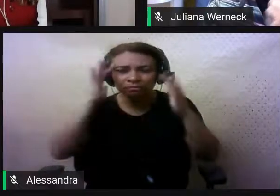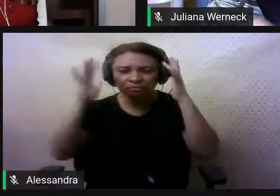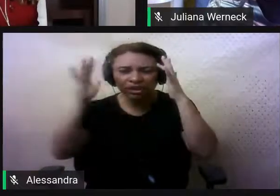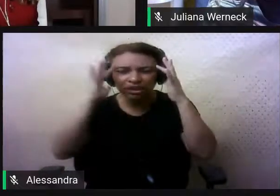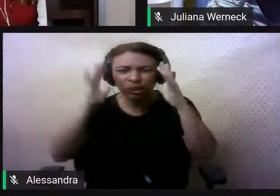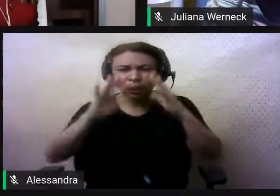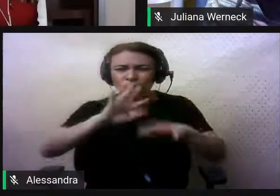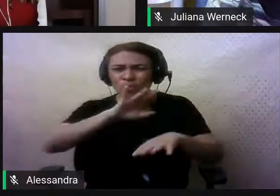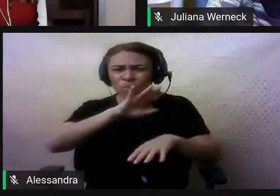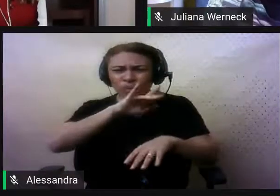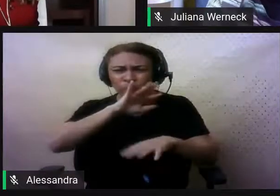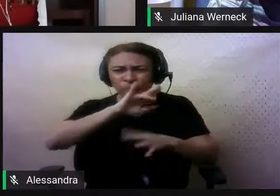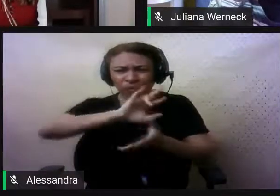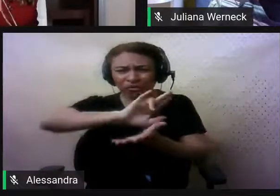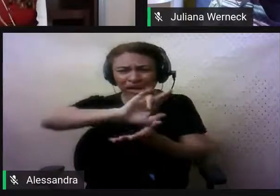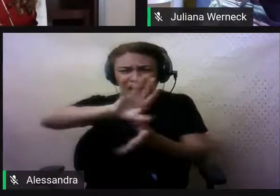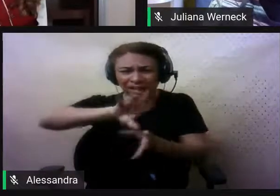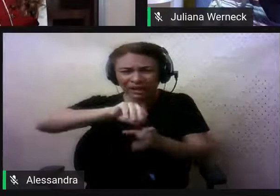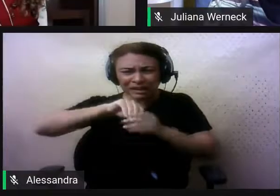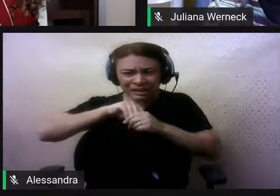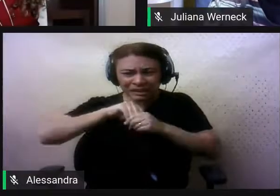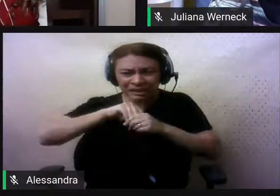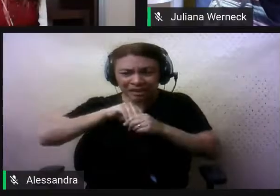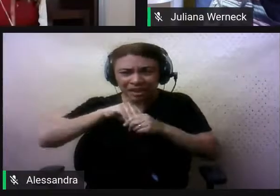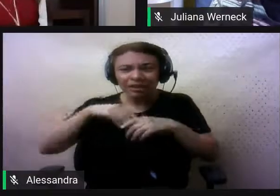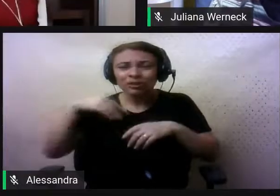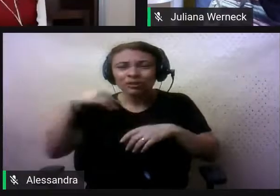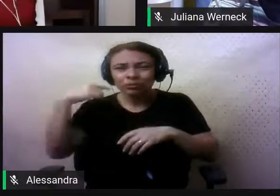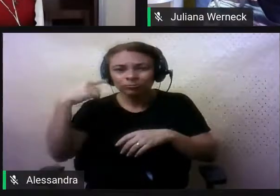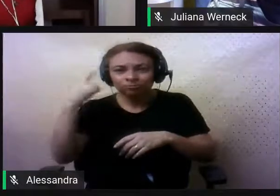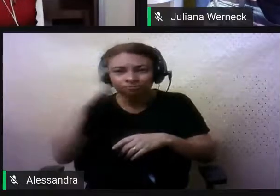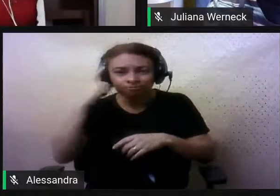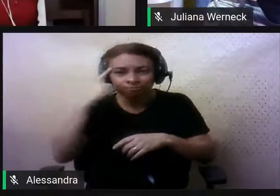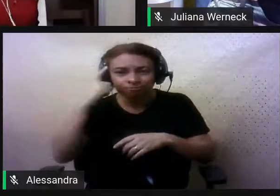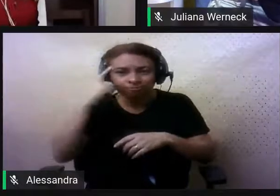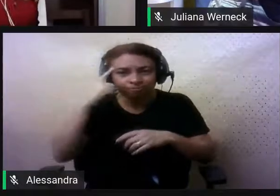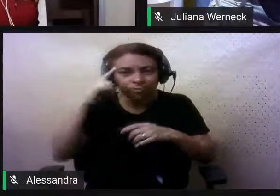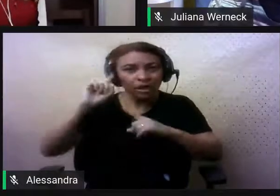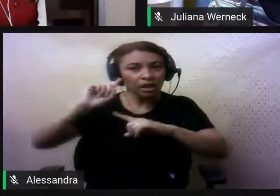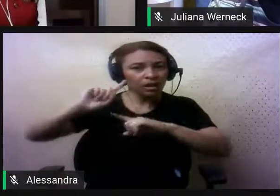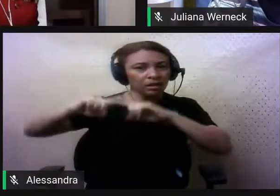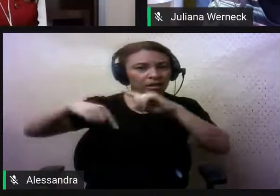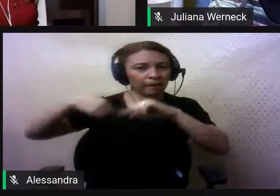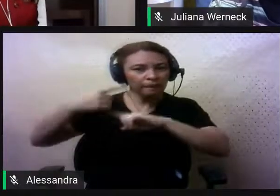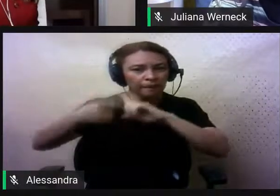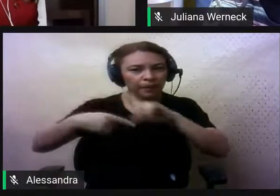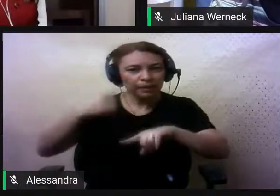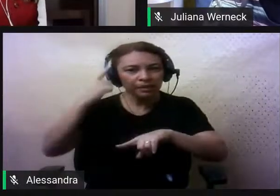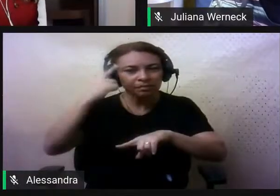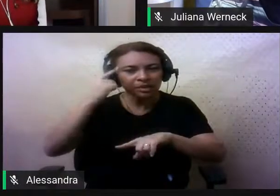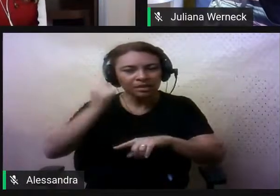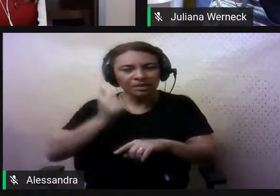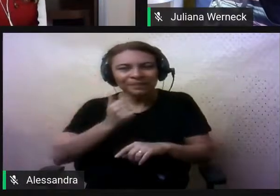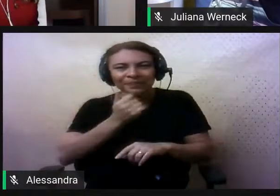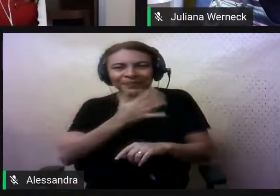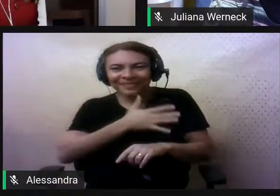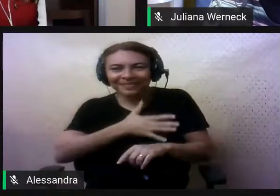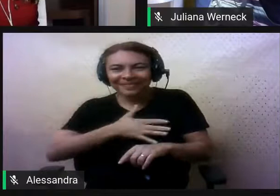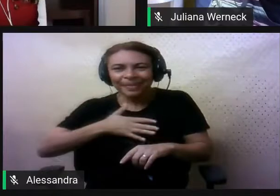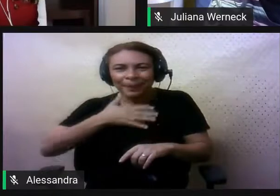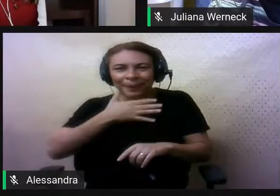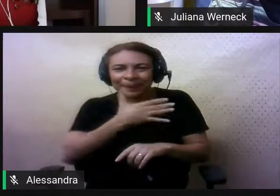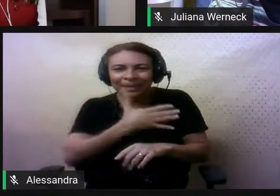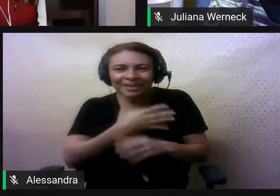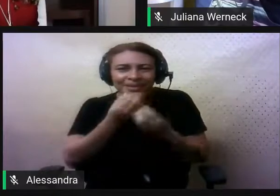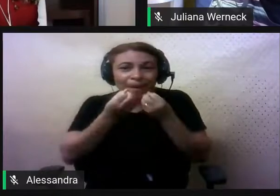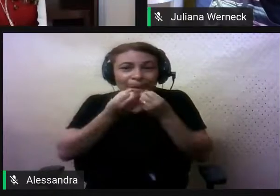ruim que vai acontecer. E depois, do outro lado, comece a imaginar todo o prazer que você vai experimentar, tudo que